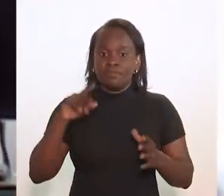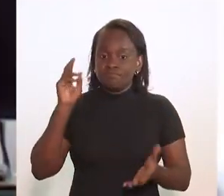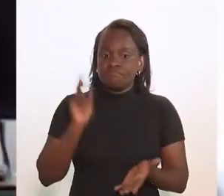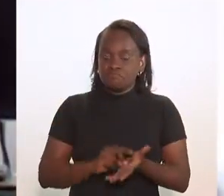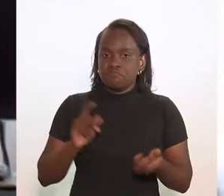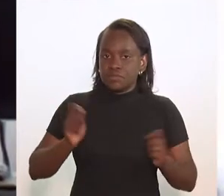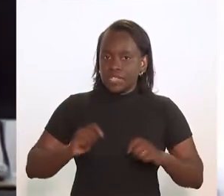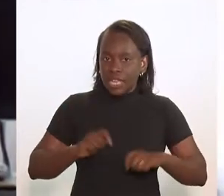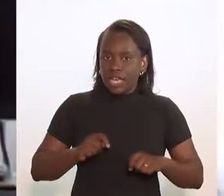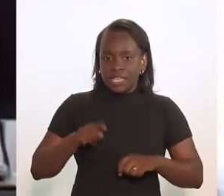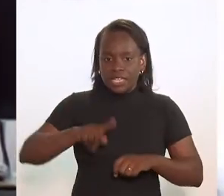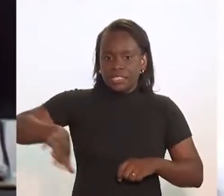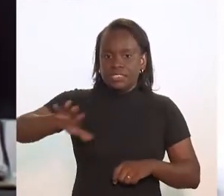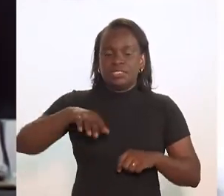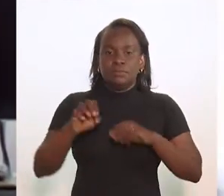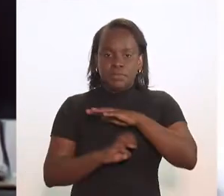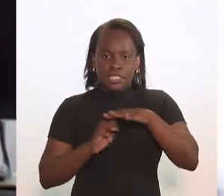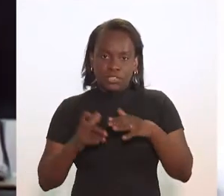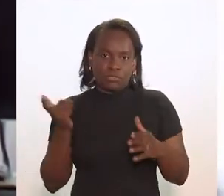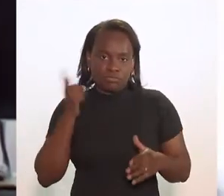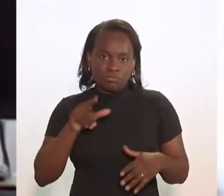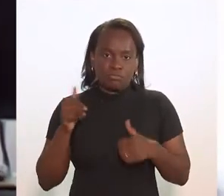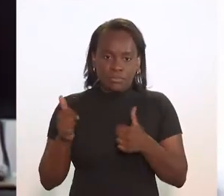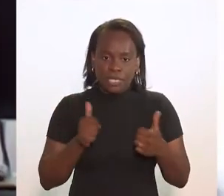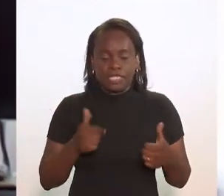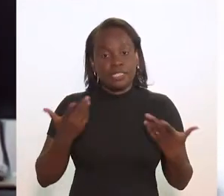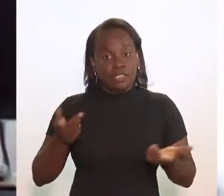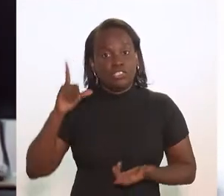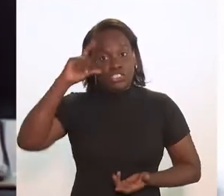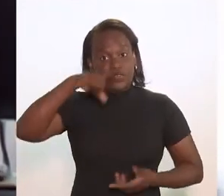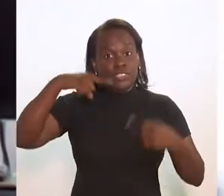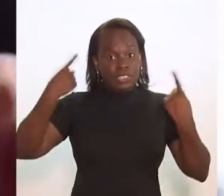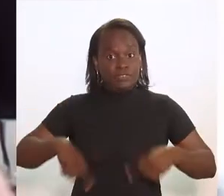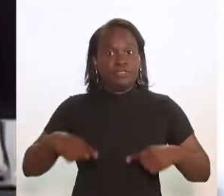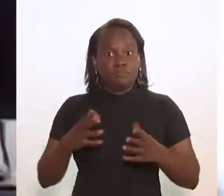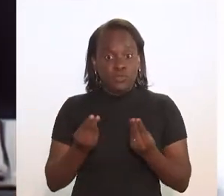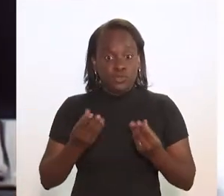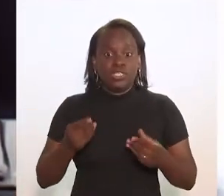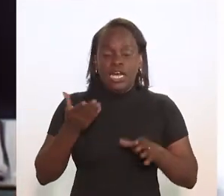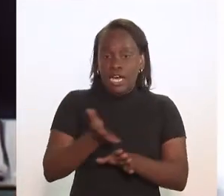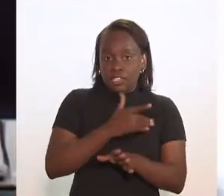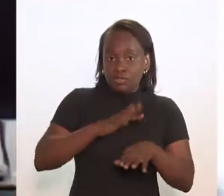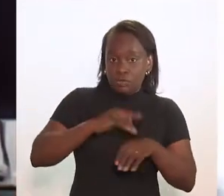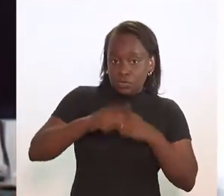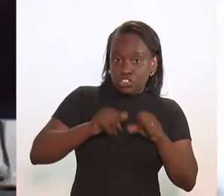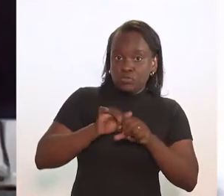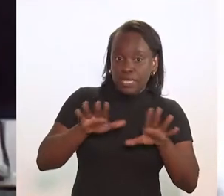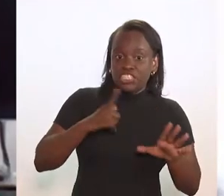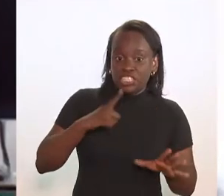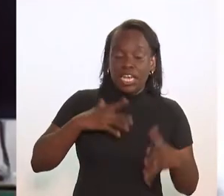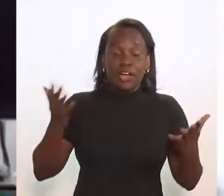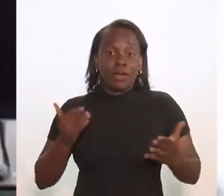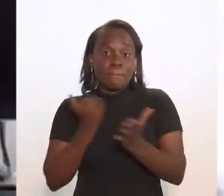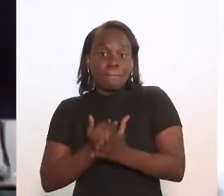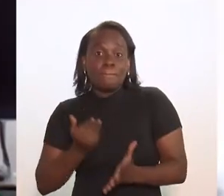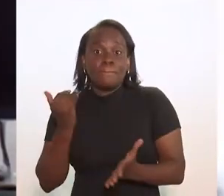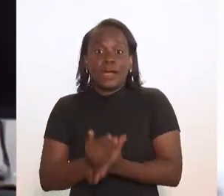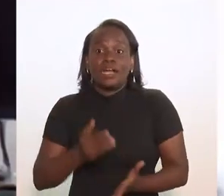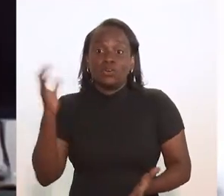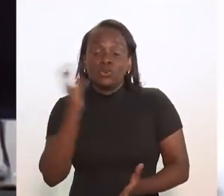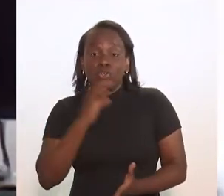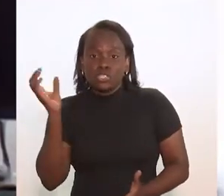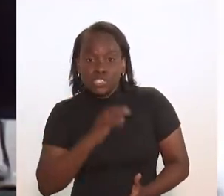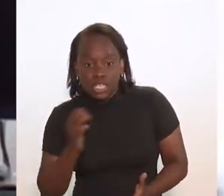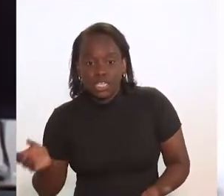de forma viável para essas empresas, né? Acho que esse é um desafio enorme que já vinha para a pandemia, mas agora a gente está se ocupando do que